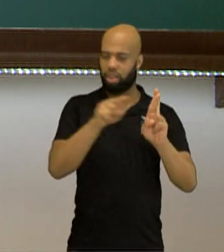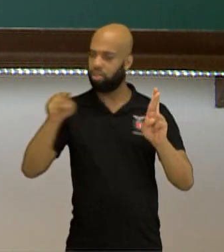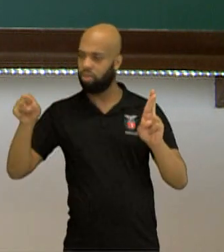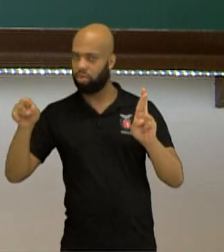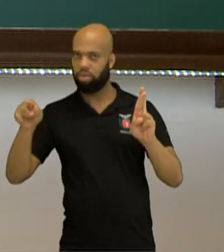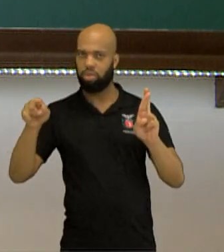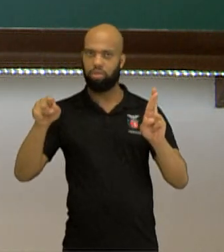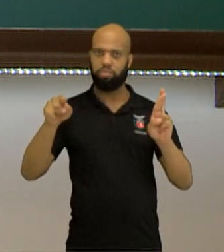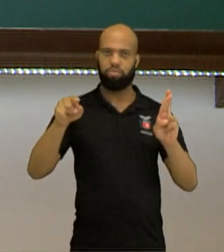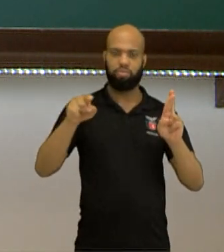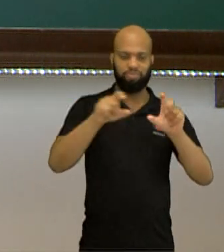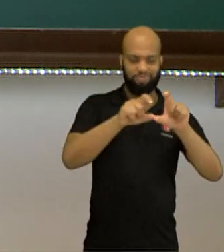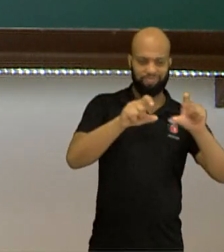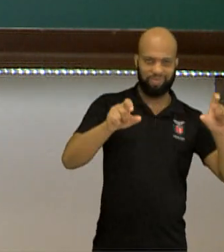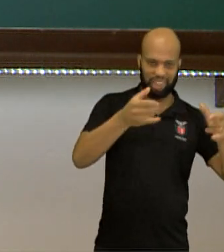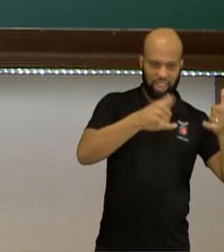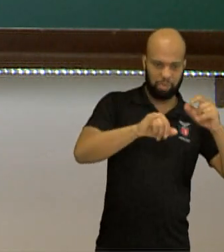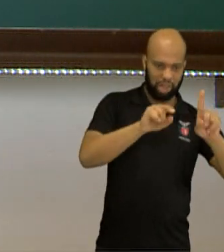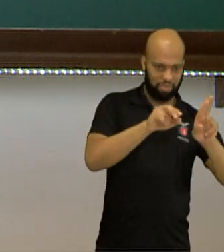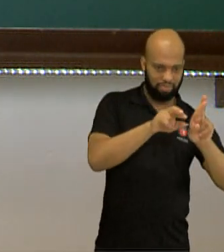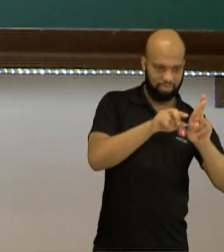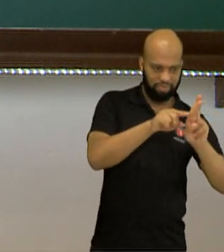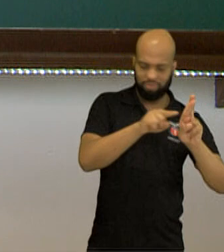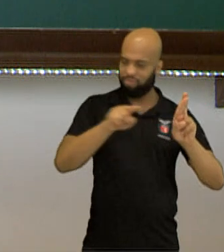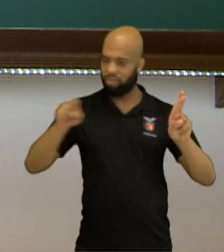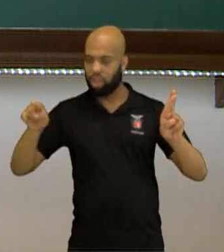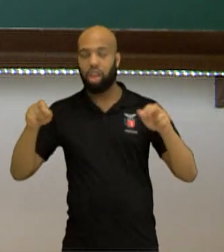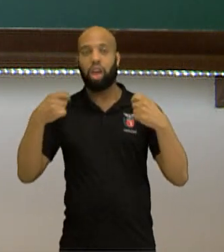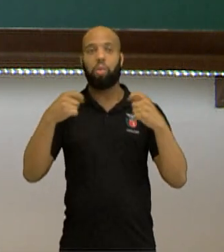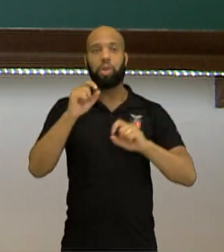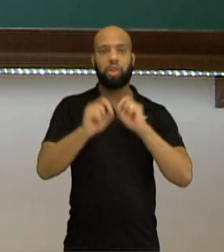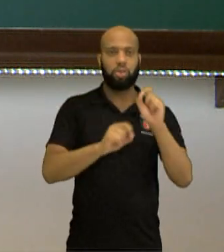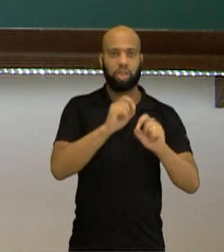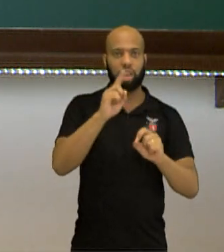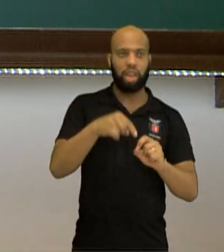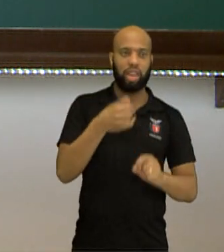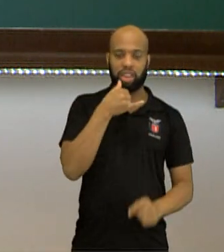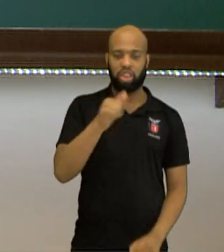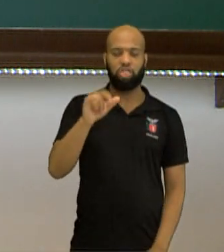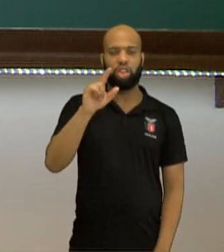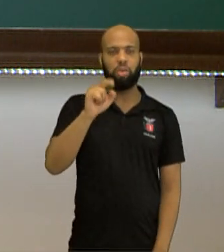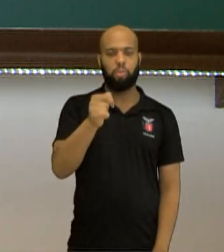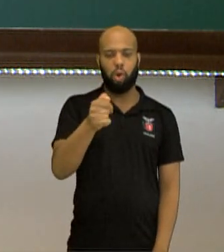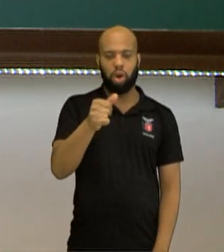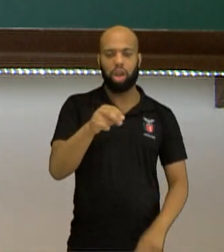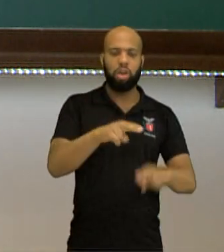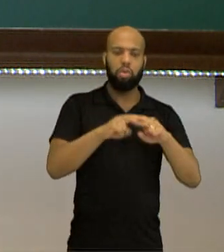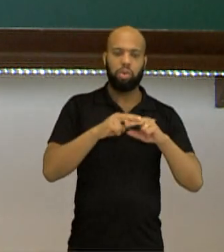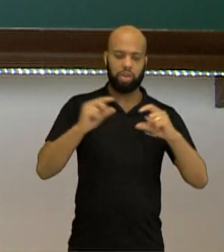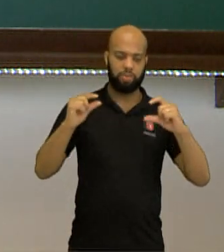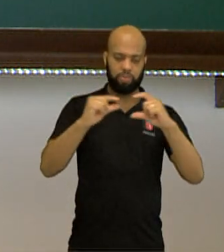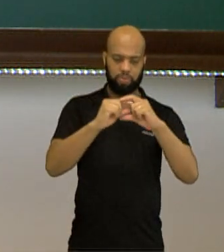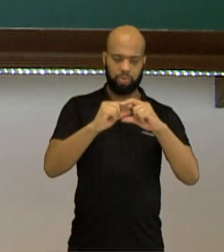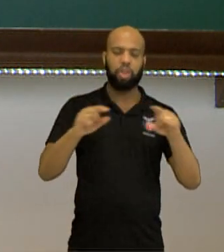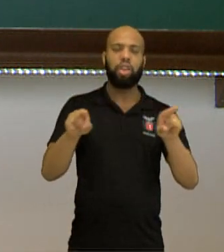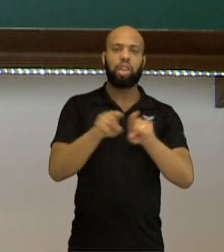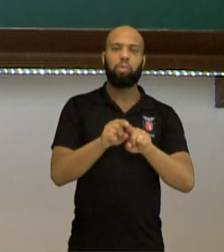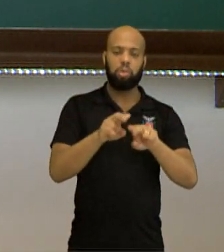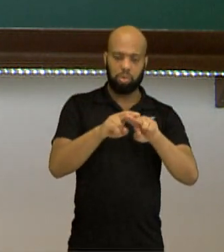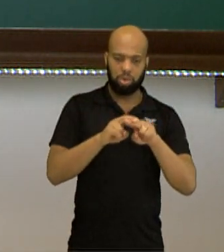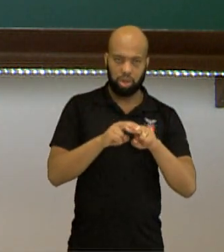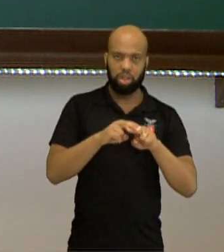química aconteça, vai ser necessária uma energia menor graças ao trabalho das enzimas. E também com